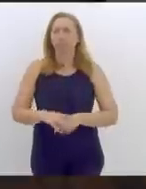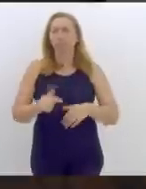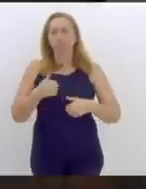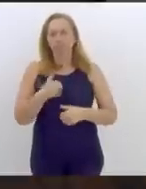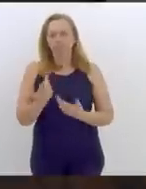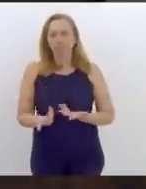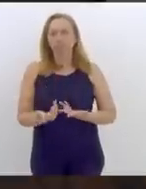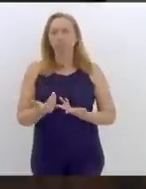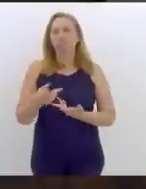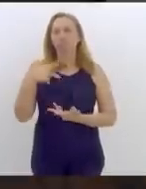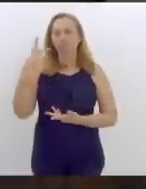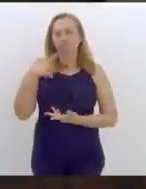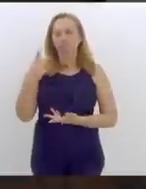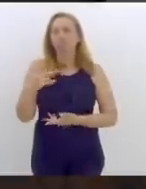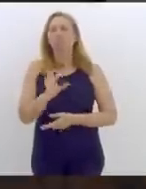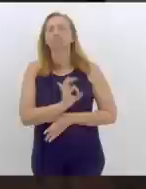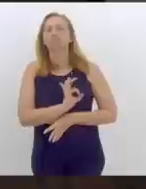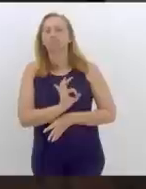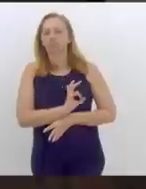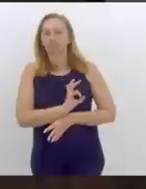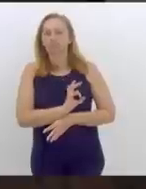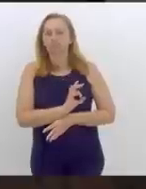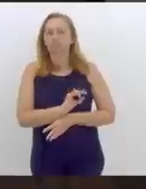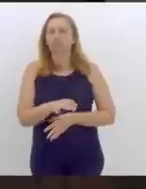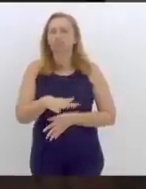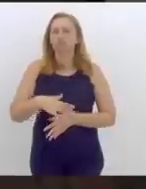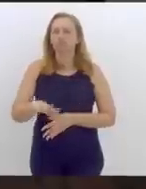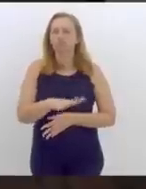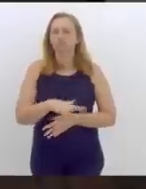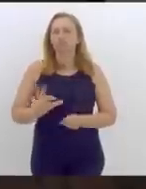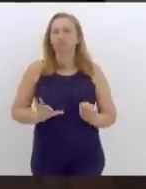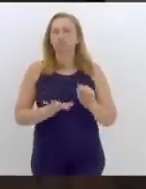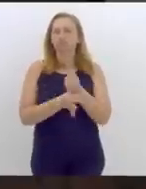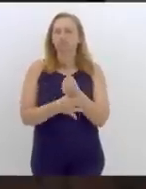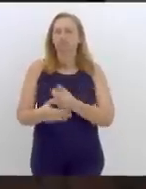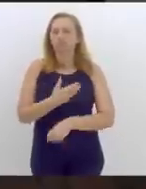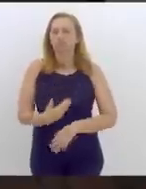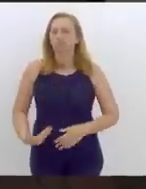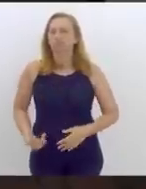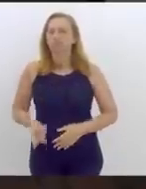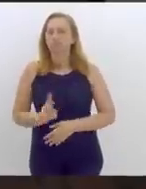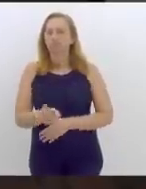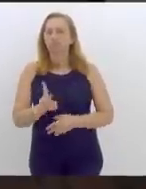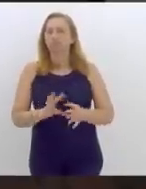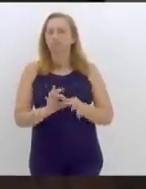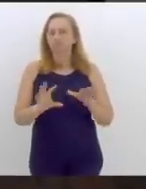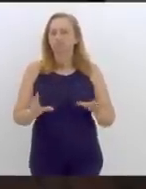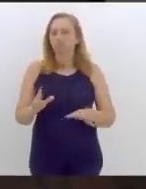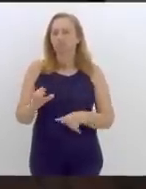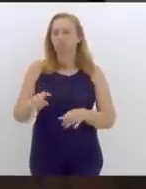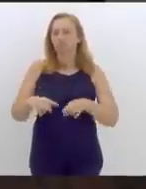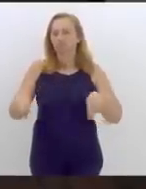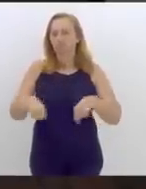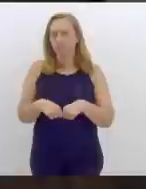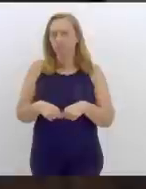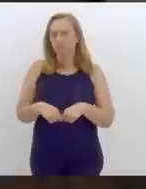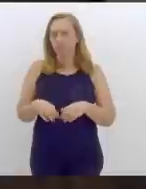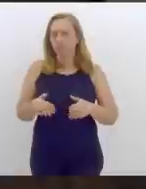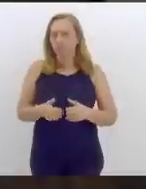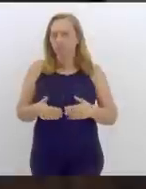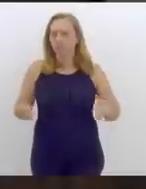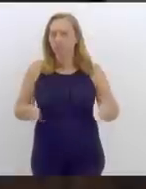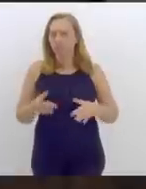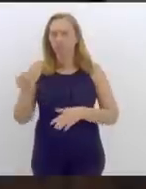e eu como parlamentar como policial como da área de segurança pública assistência sempre deixei o meu gabinete aberto tanto é que a Claudinha